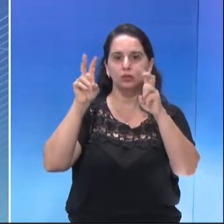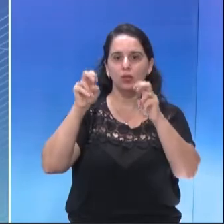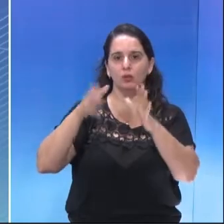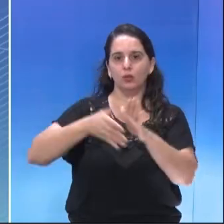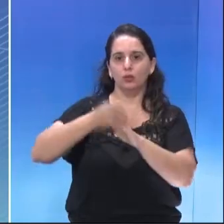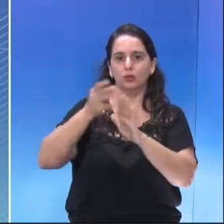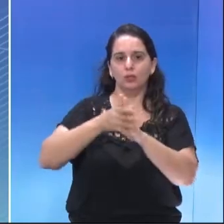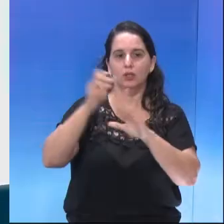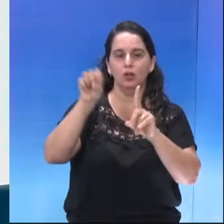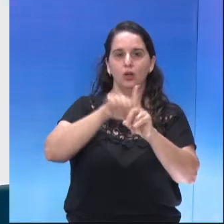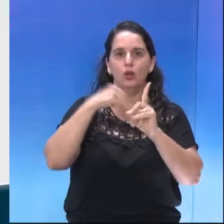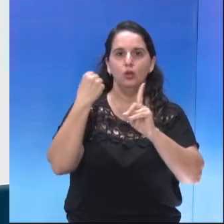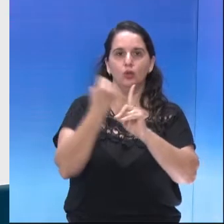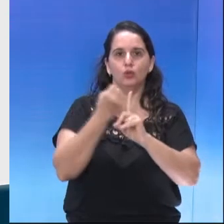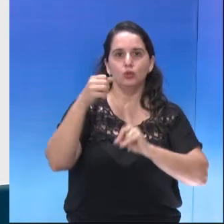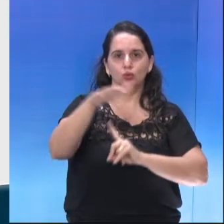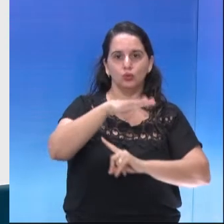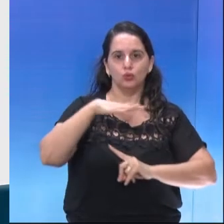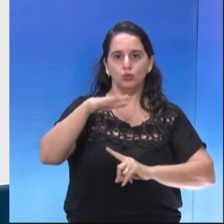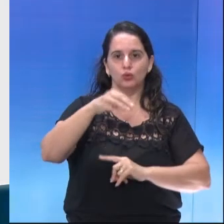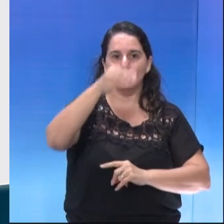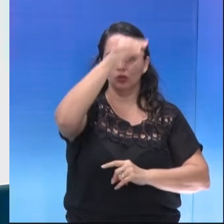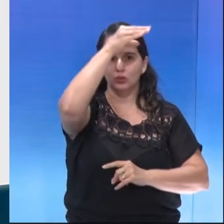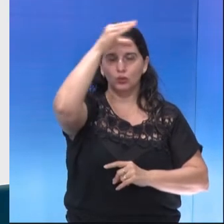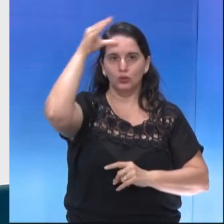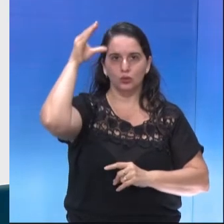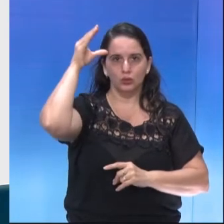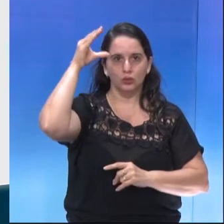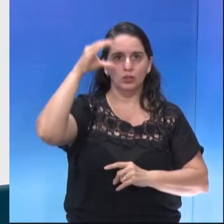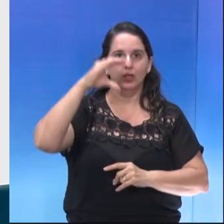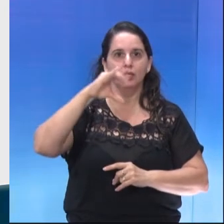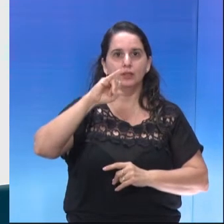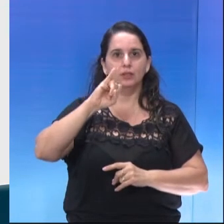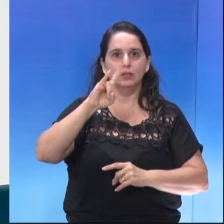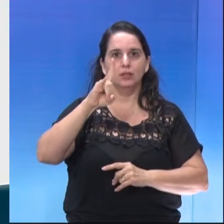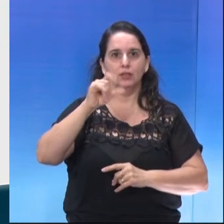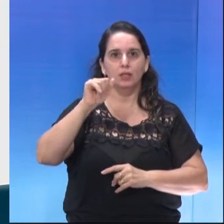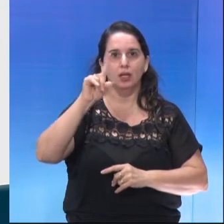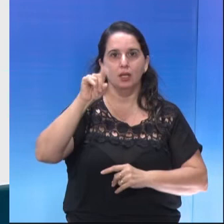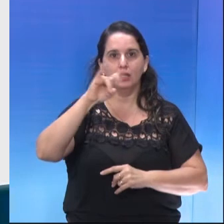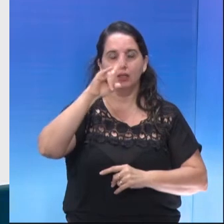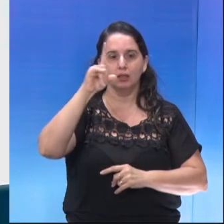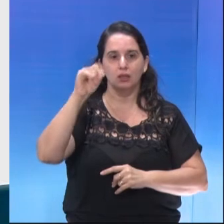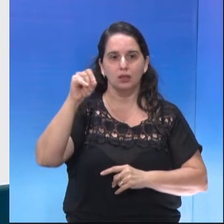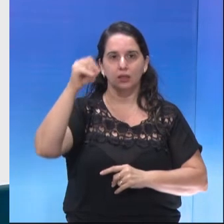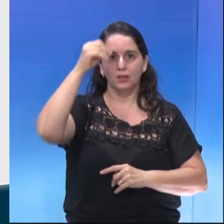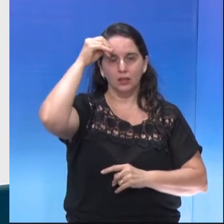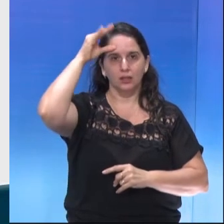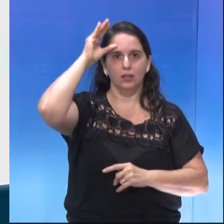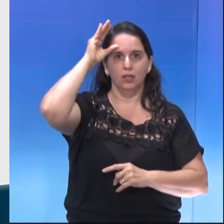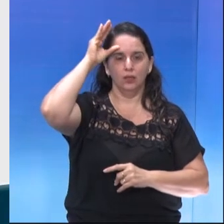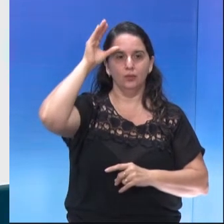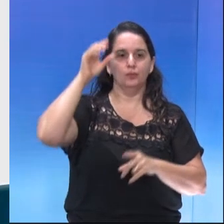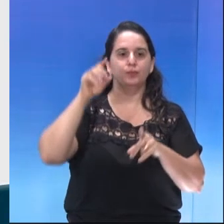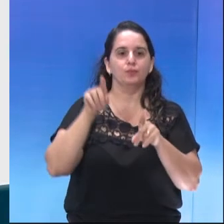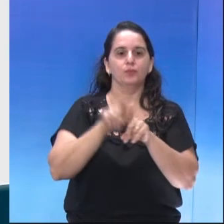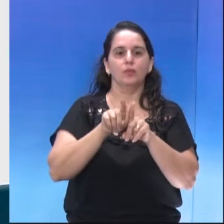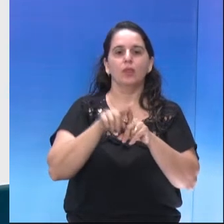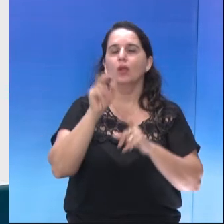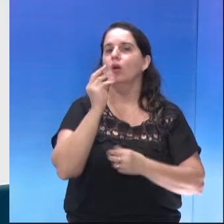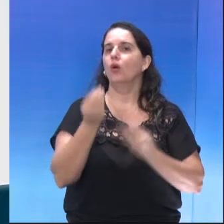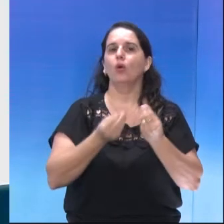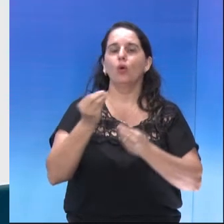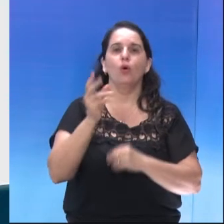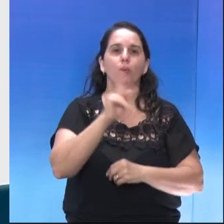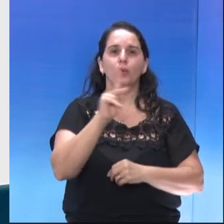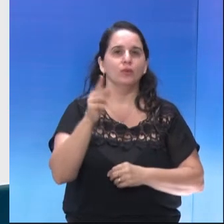de cidadania. Veja o que eu estou tentando dizer, o que você deve escrever na sua intervenção. Professor, eu não